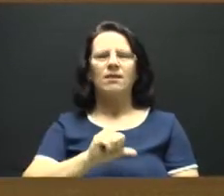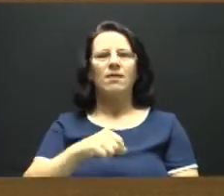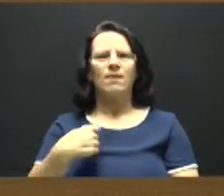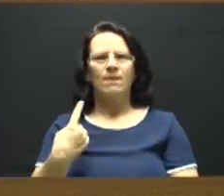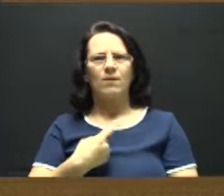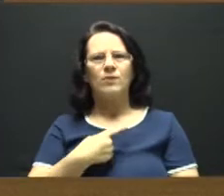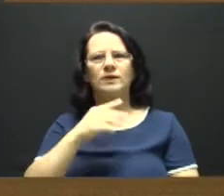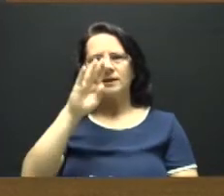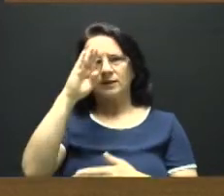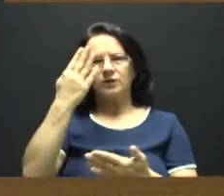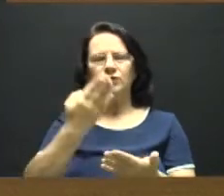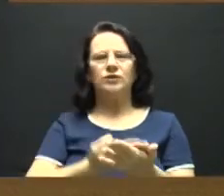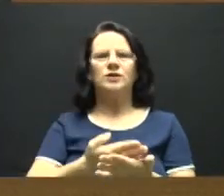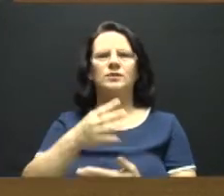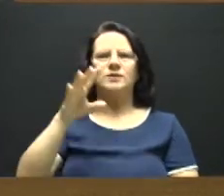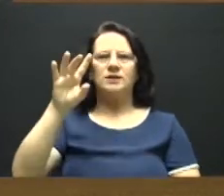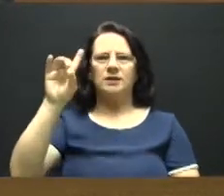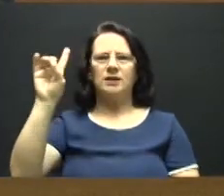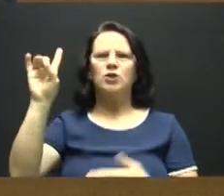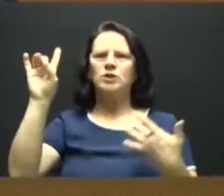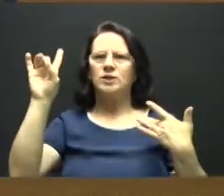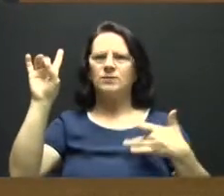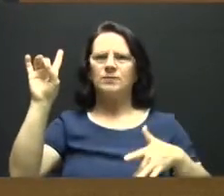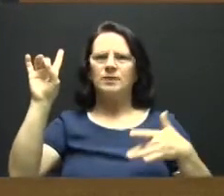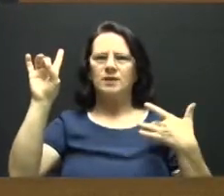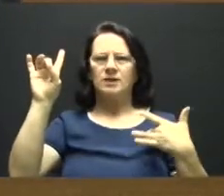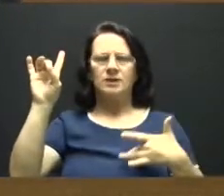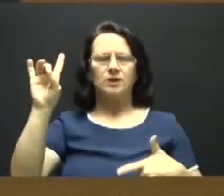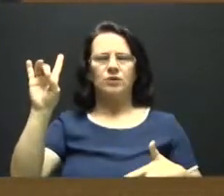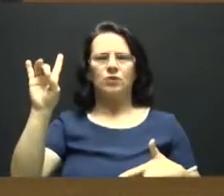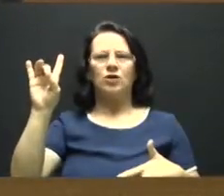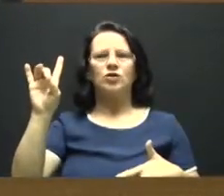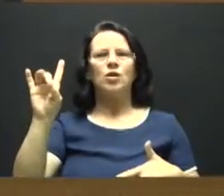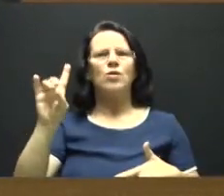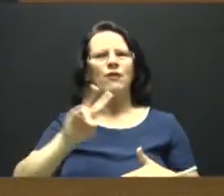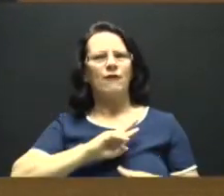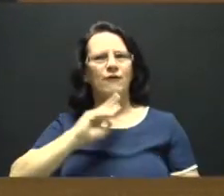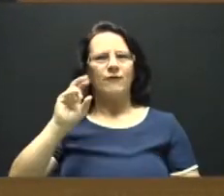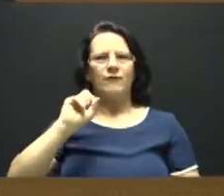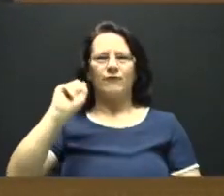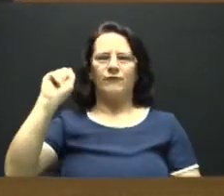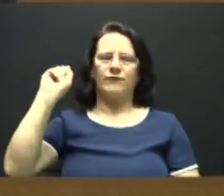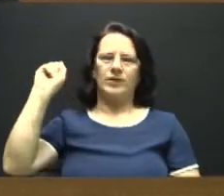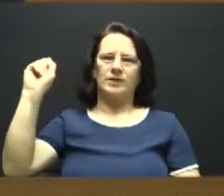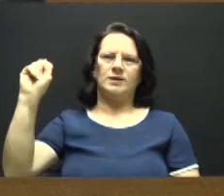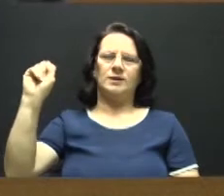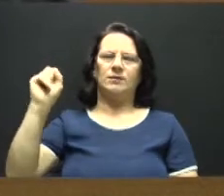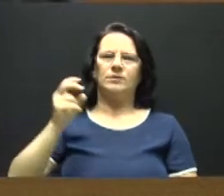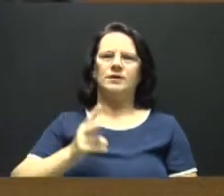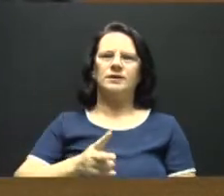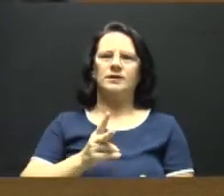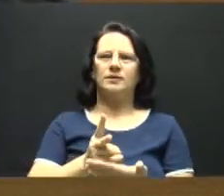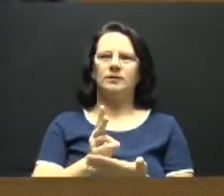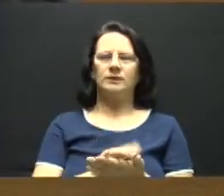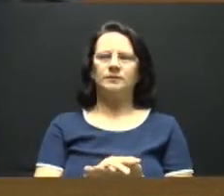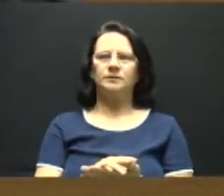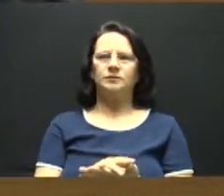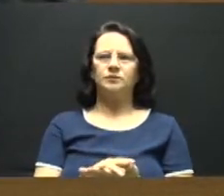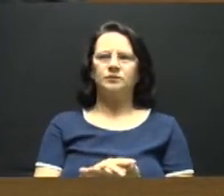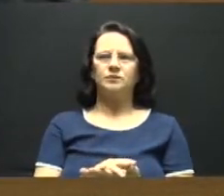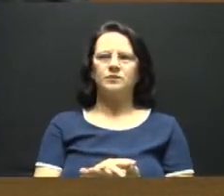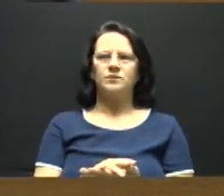nós somos maioria portanto nós vamos vencer e estamos pensando essa ação